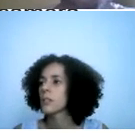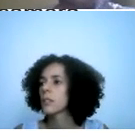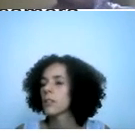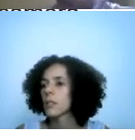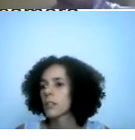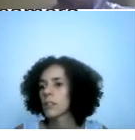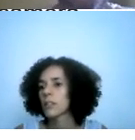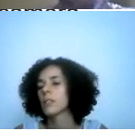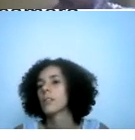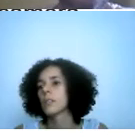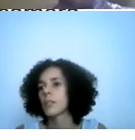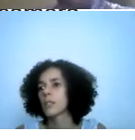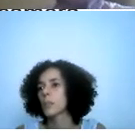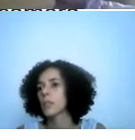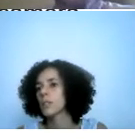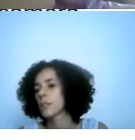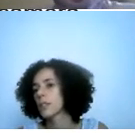de conservação.